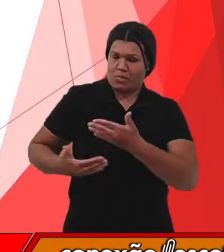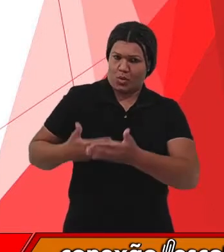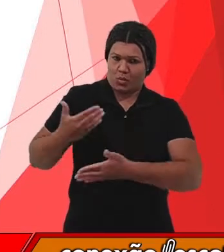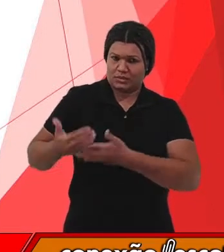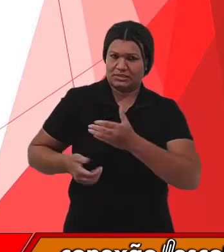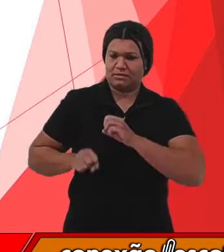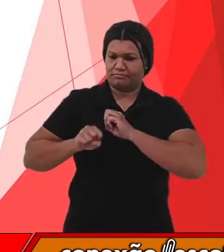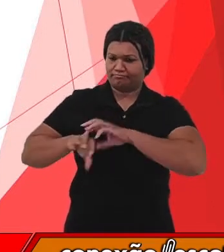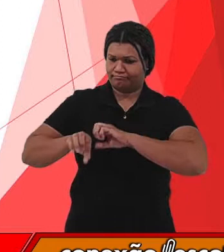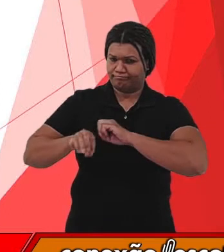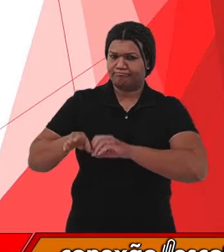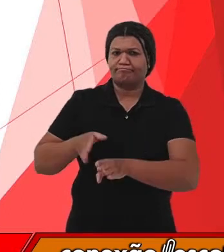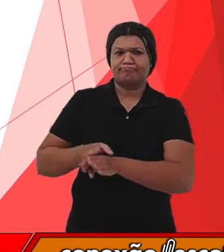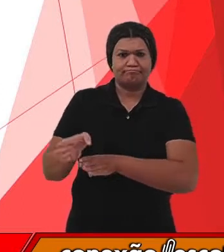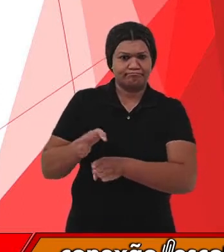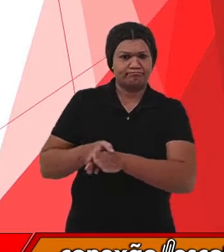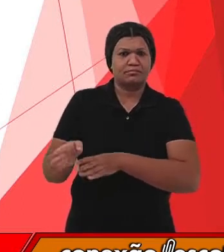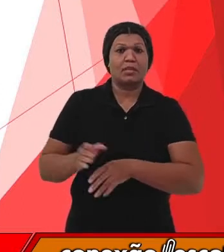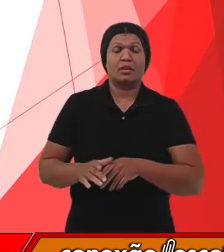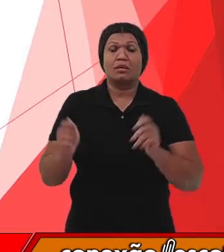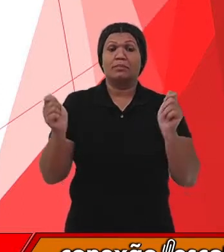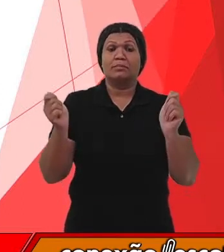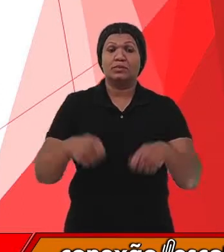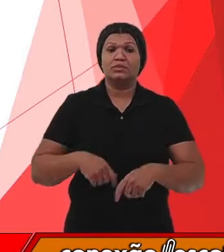reeducação, eles pudessem ser